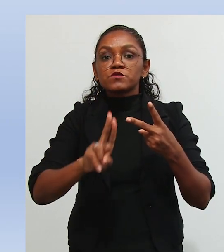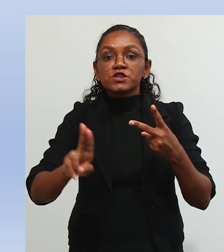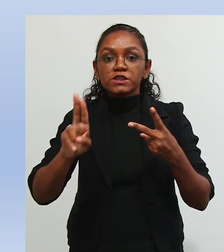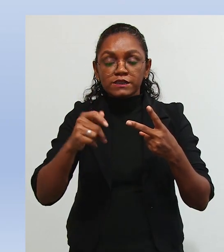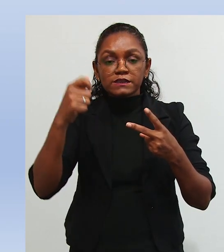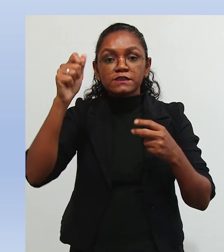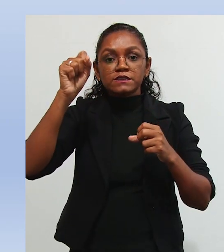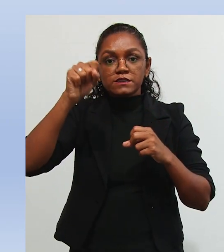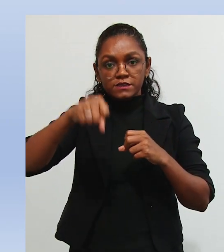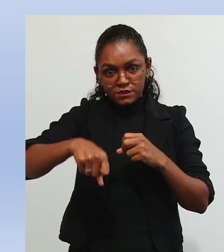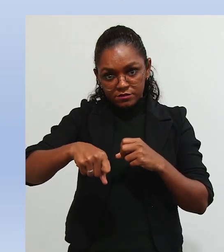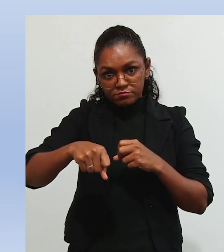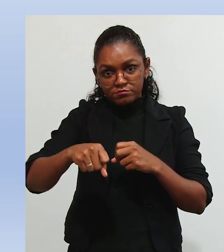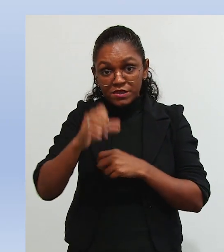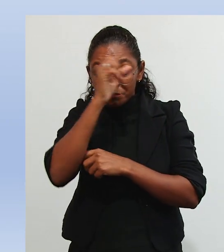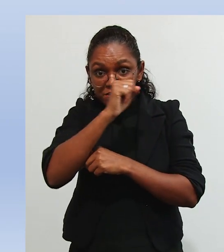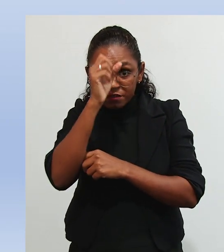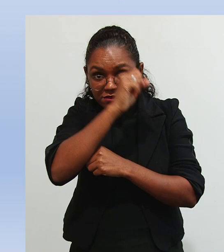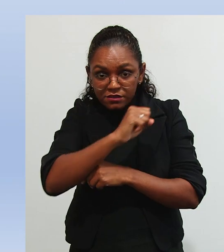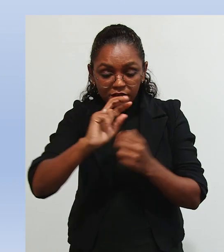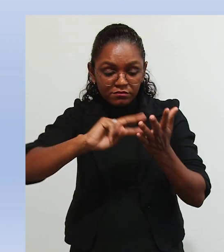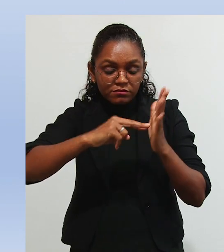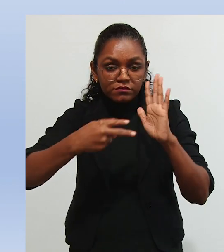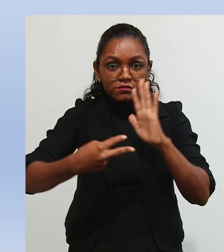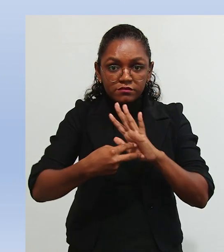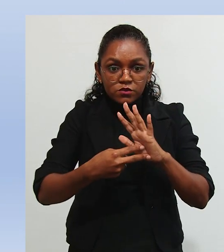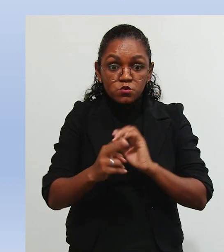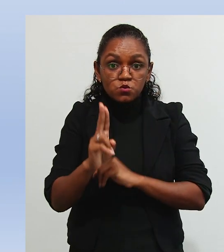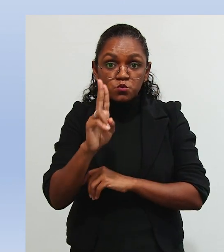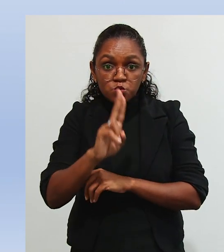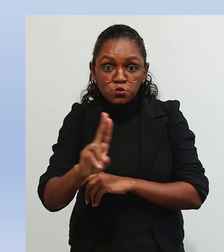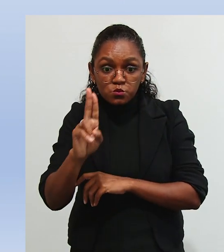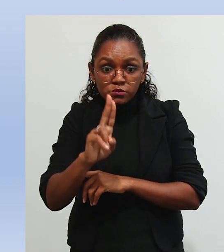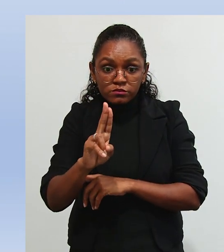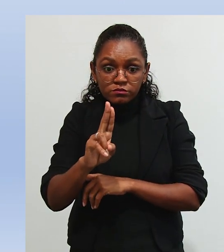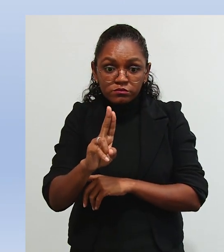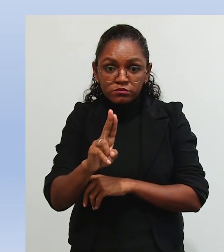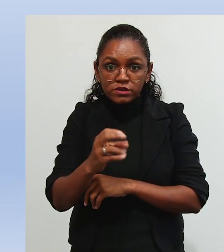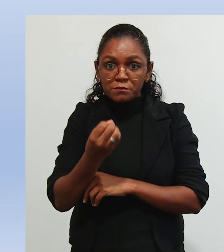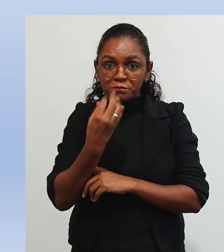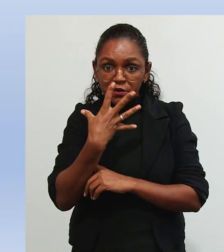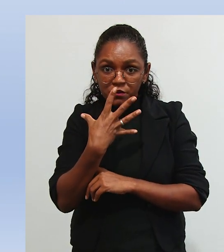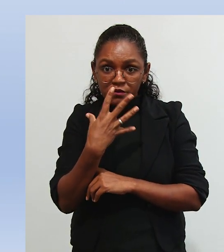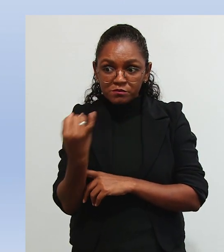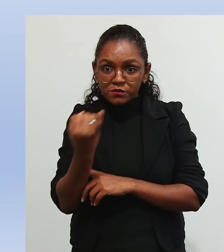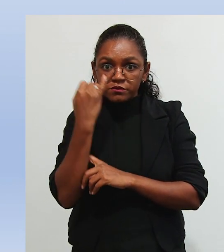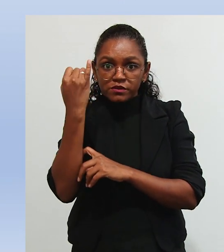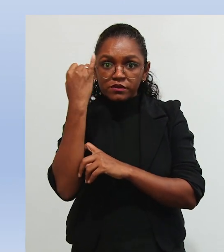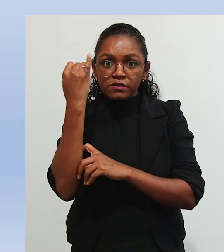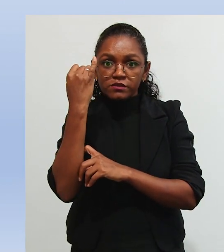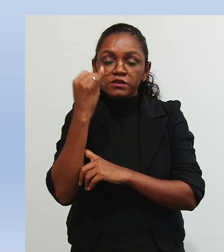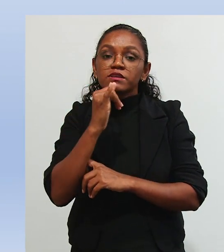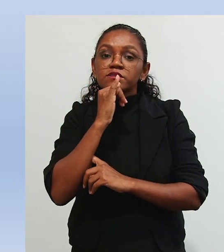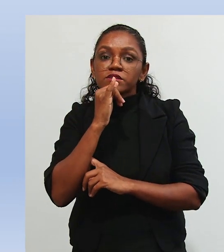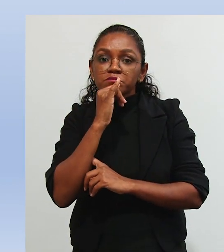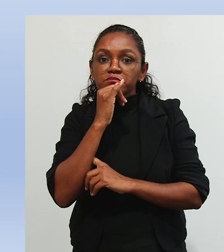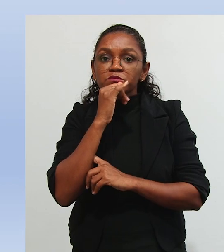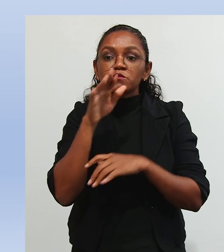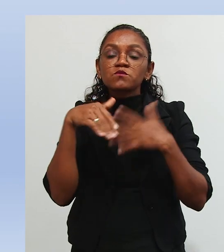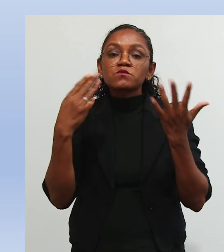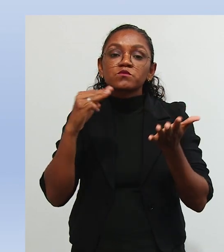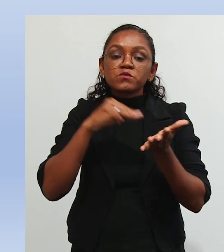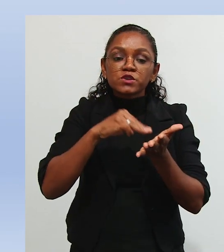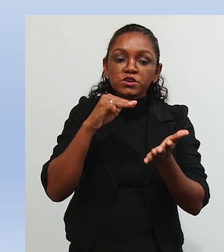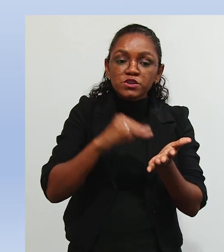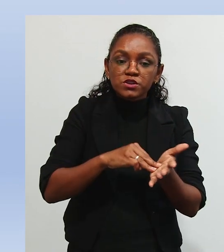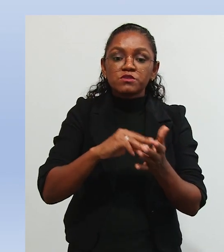sim. A aprendizagem ela só tem significado se é útil para a criança. É preciso entender razões, motivos